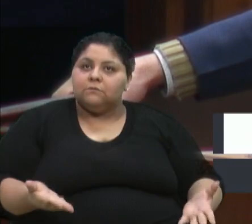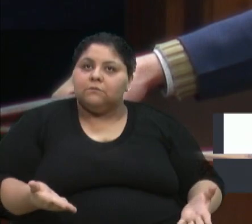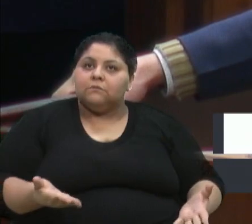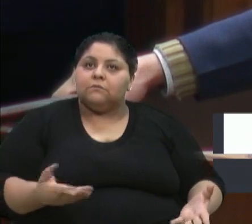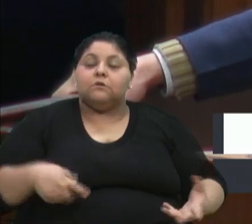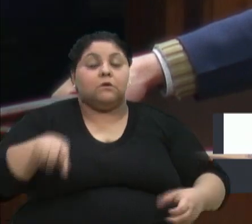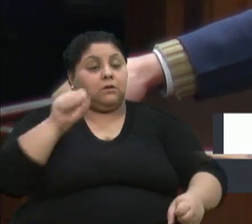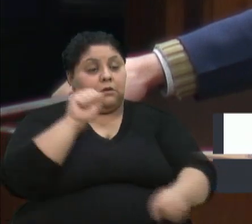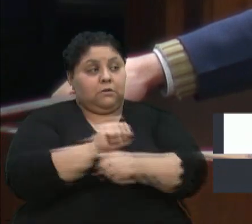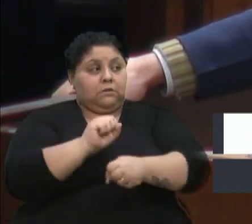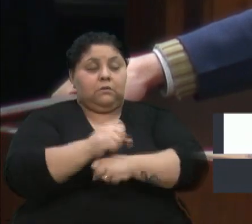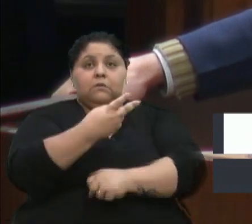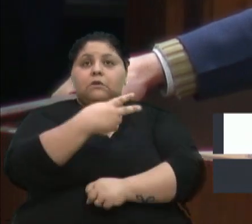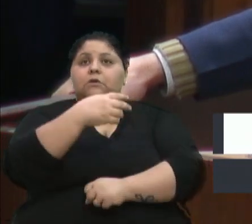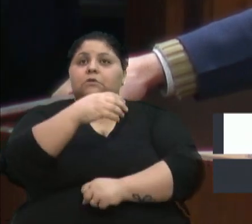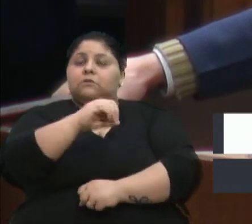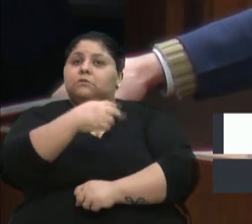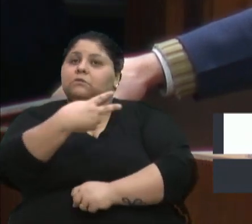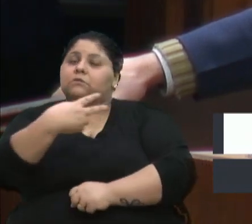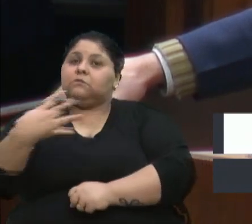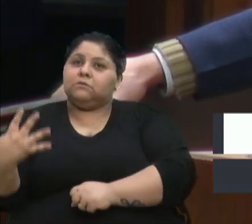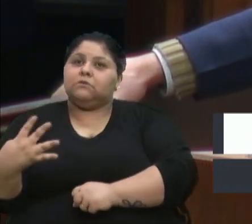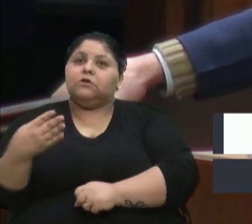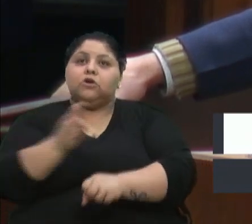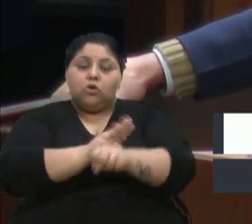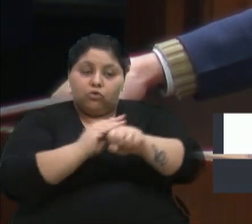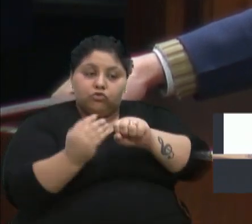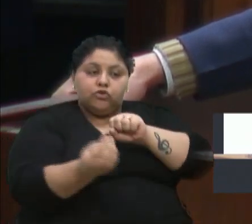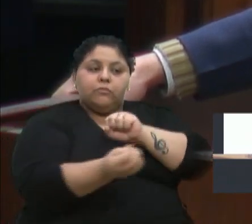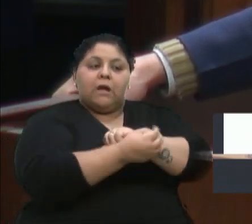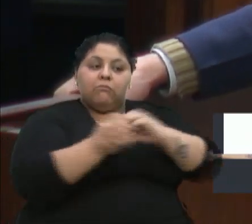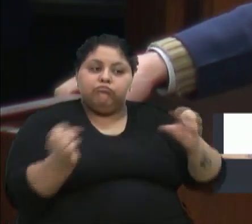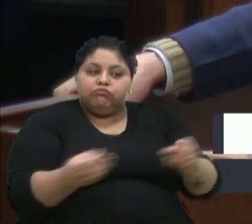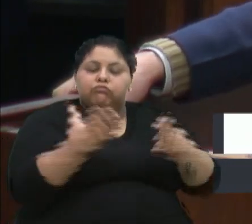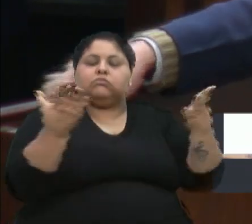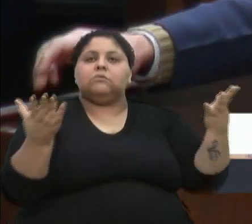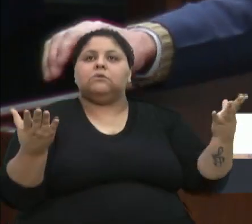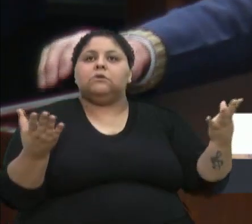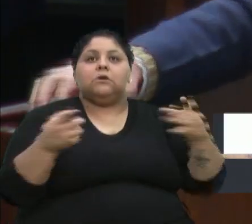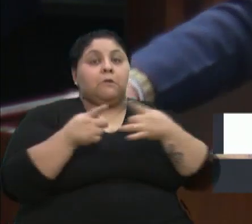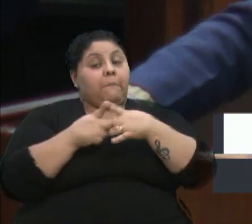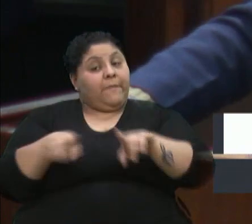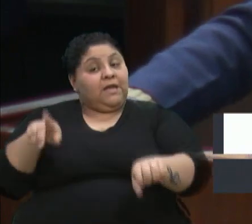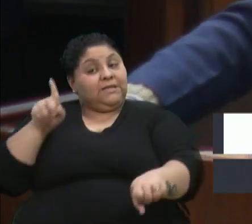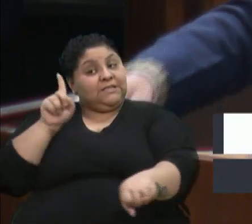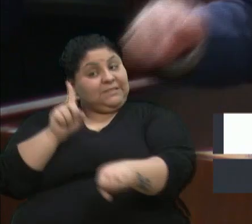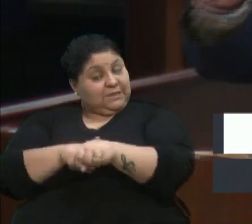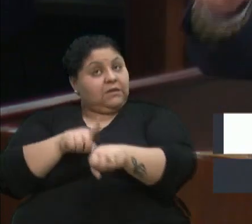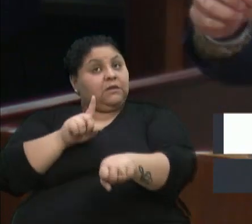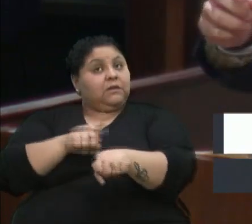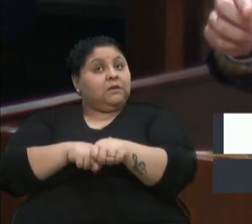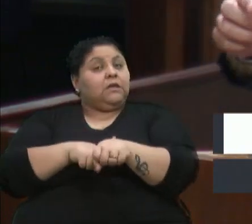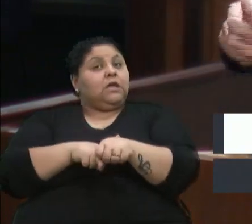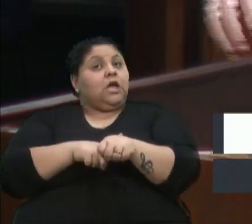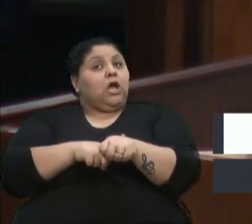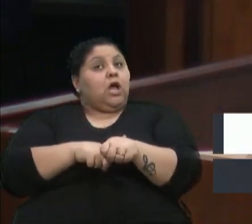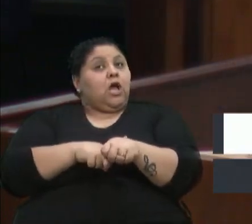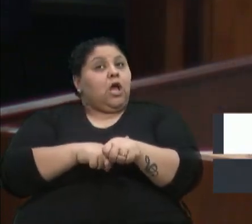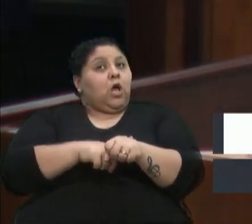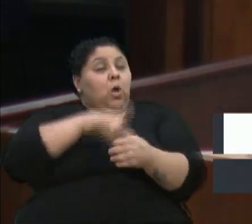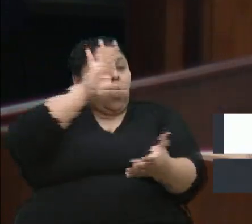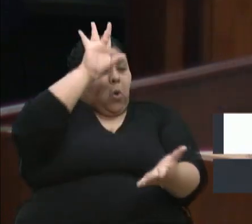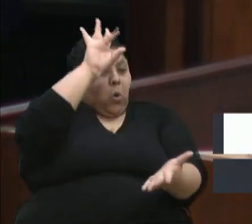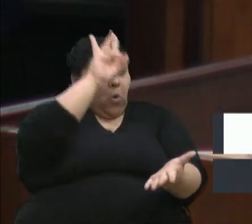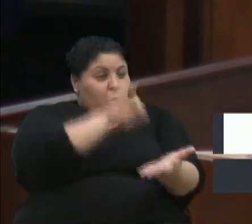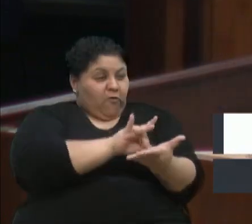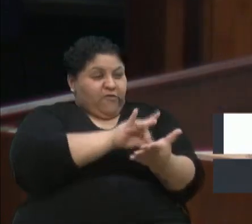que 2024 os bairros sejam contemplados, mas que na hora de lá oficializar